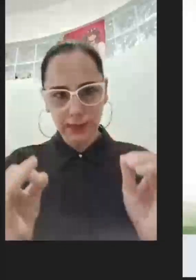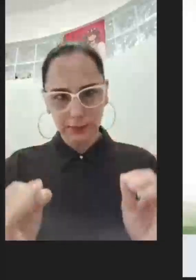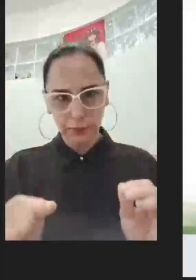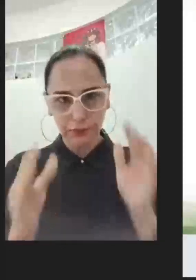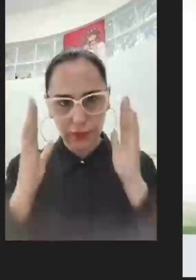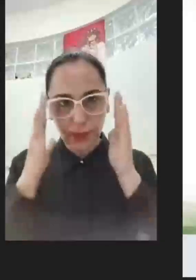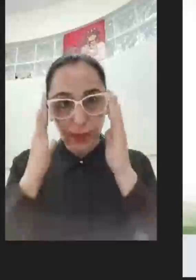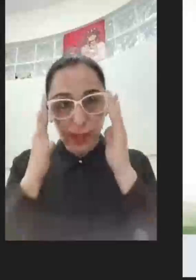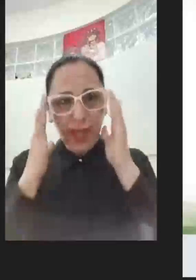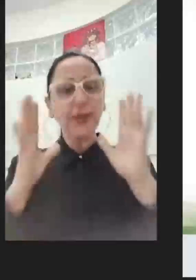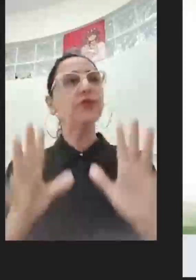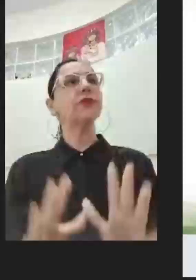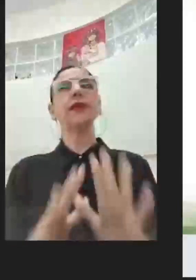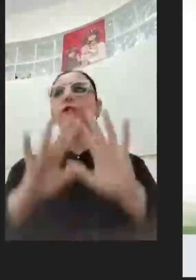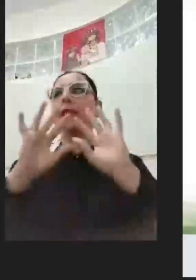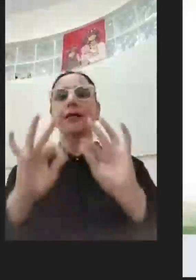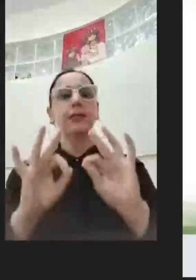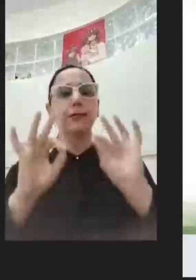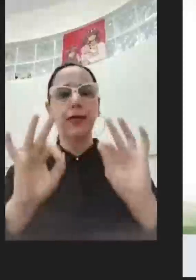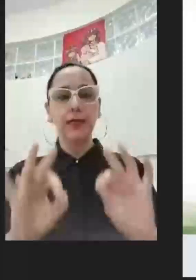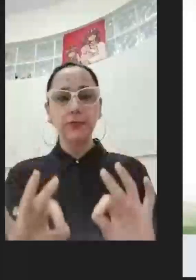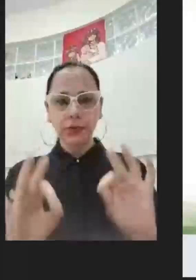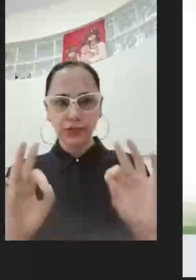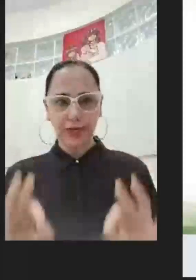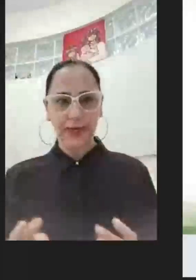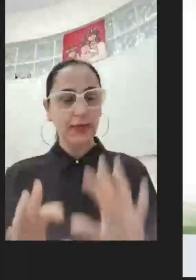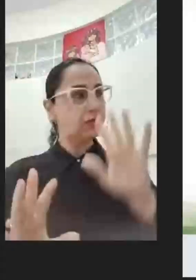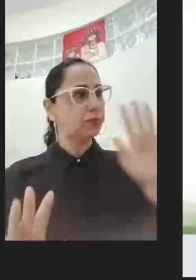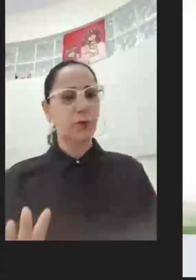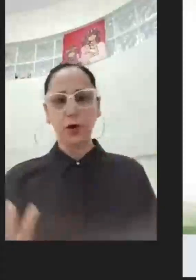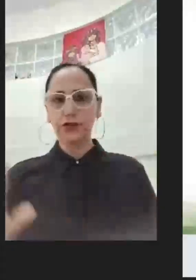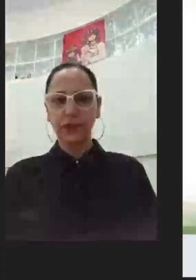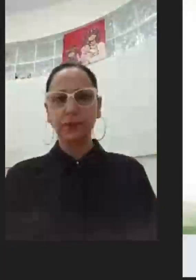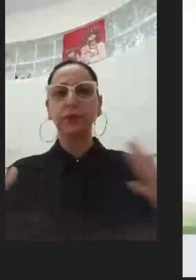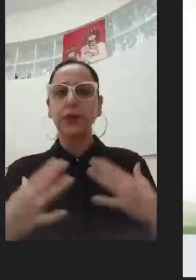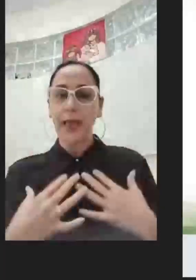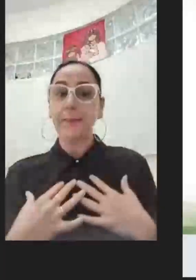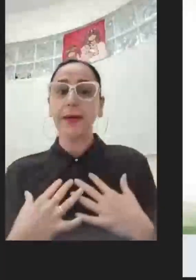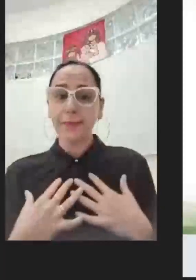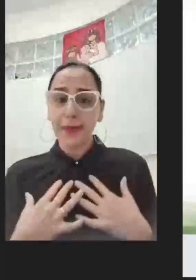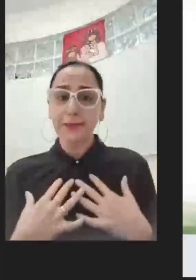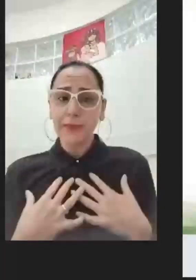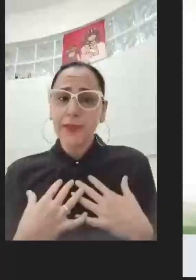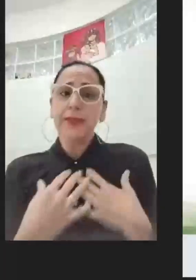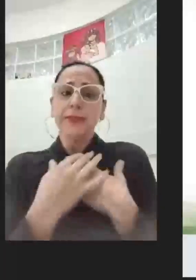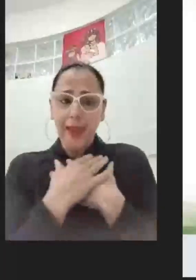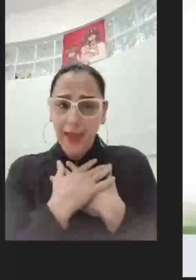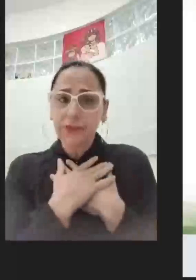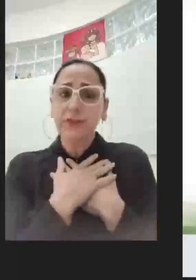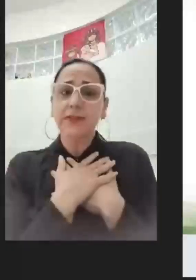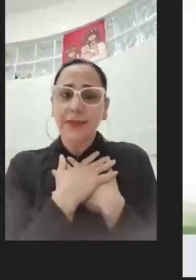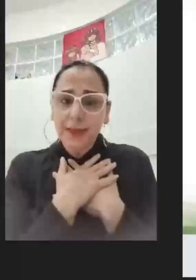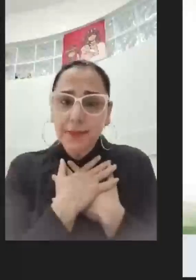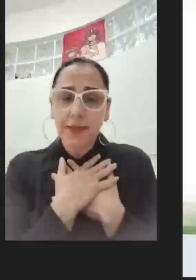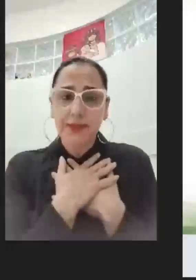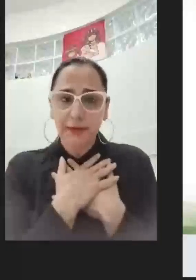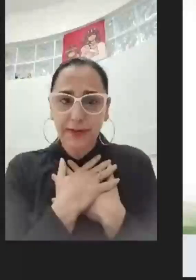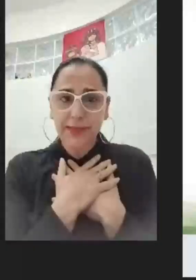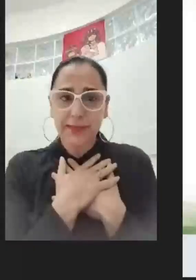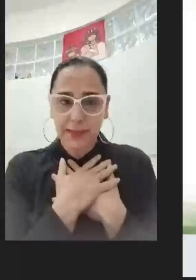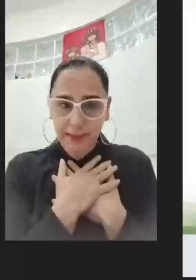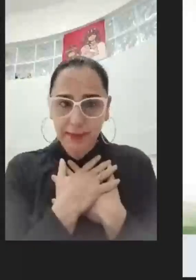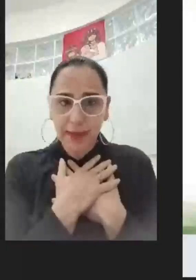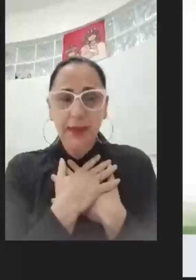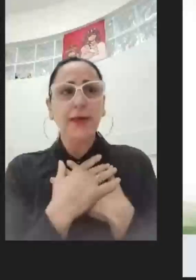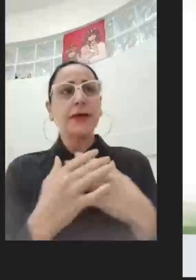licença, perguntei se podia. A gente tem que olhar se a mãe não está exposta, porque a mama, né? A gente tem